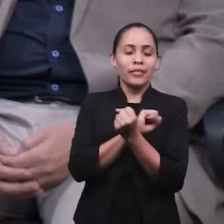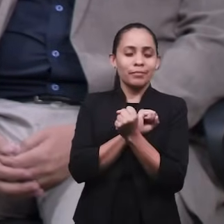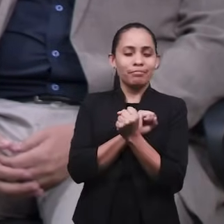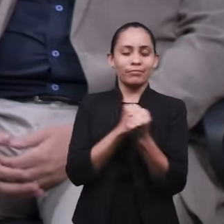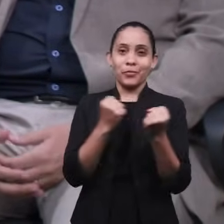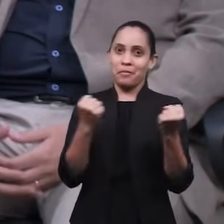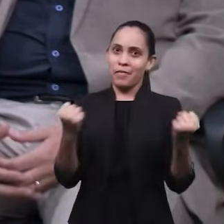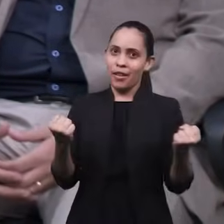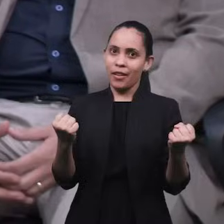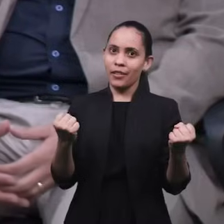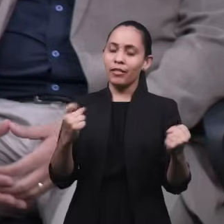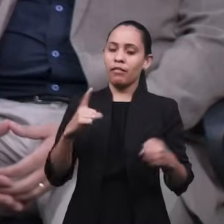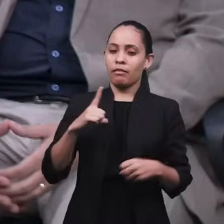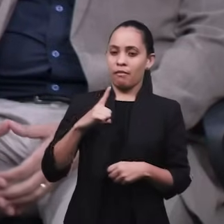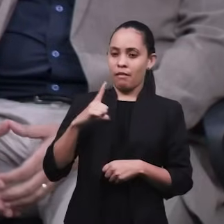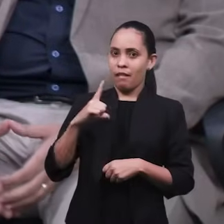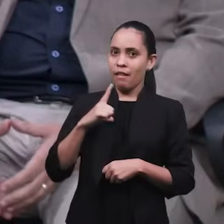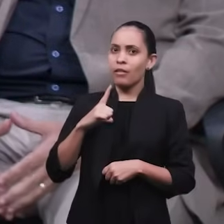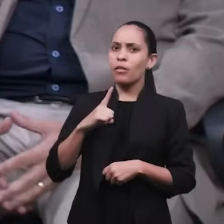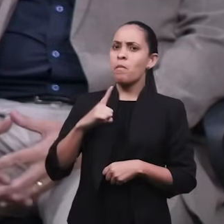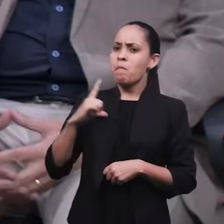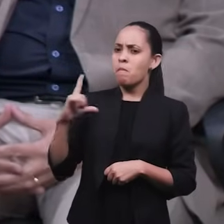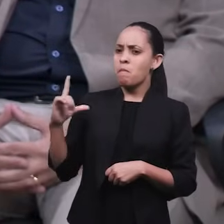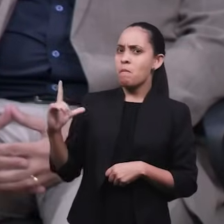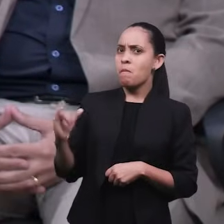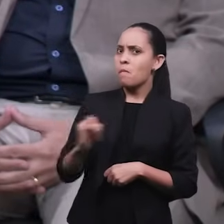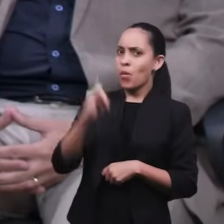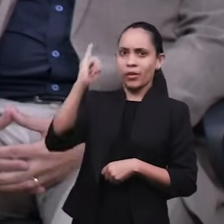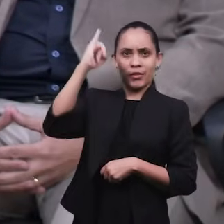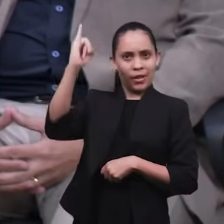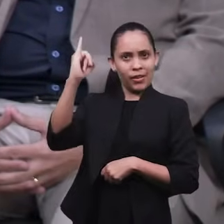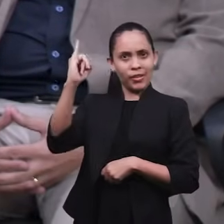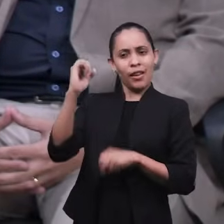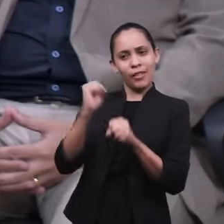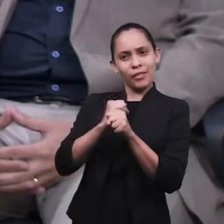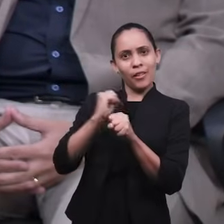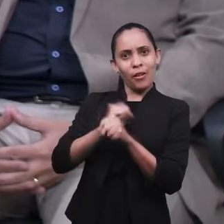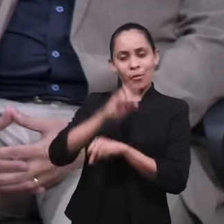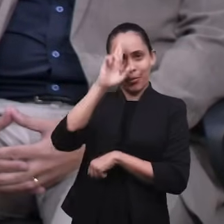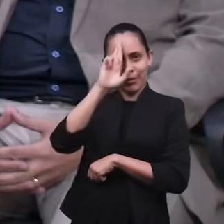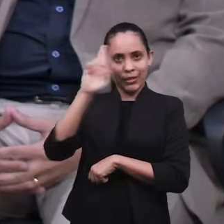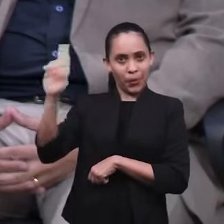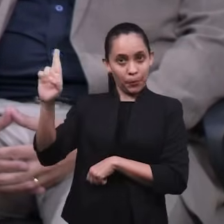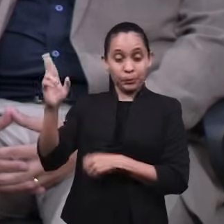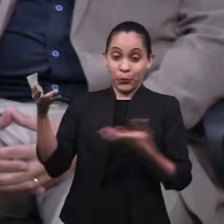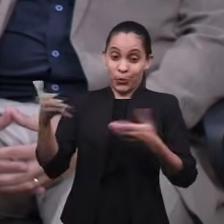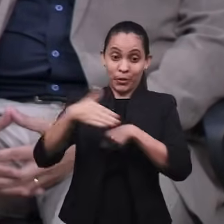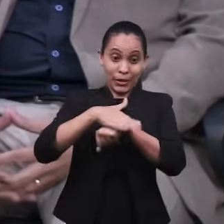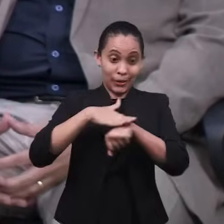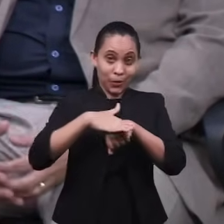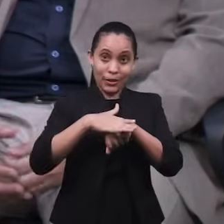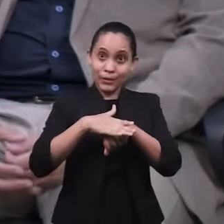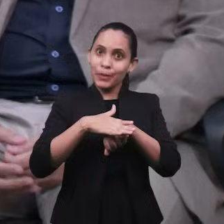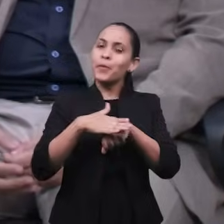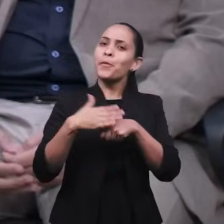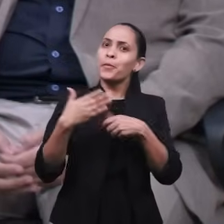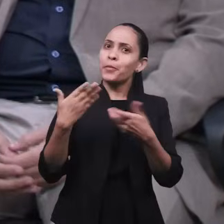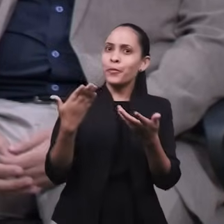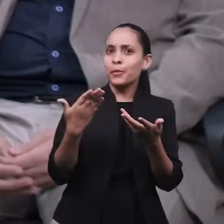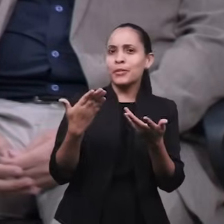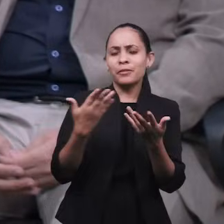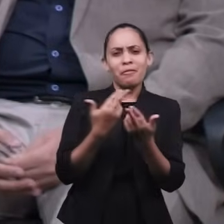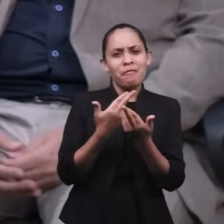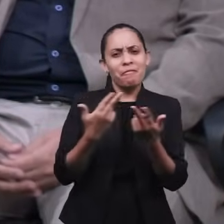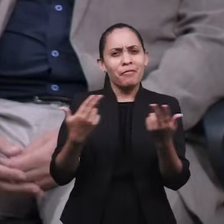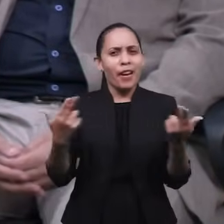o louvor ele tem um papel muito importante na obra do Senhor. E nessa conversa nós vamos falar sobre tudo. Nós estamos aqui do